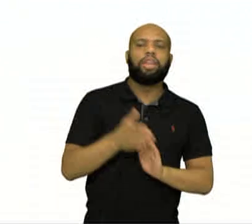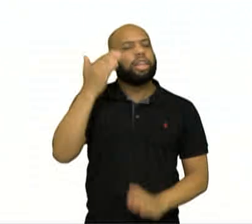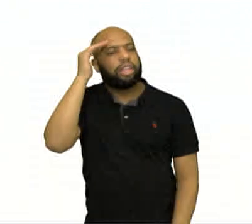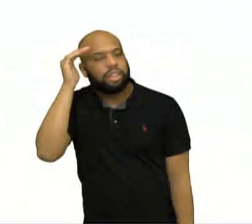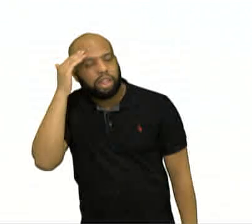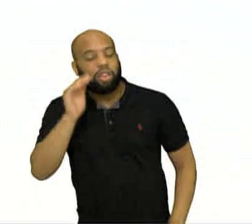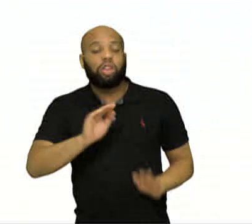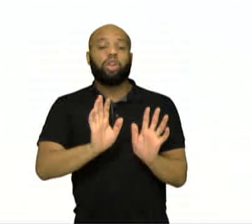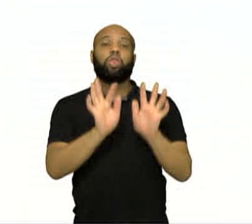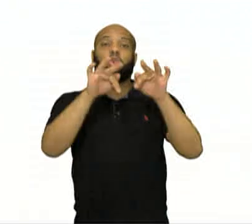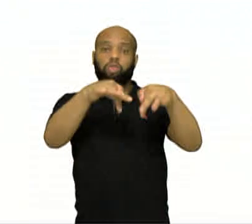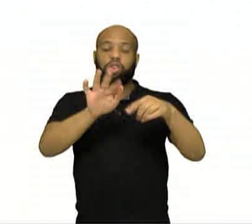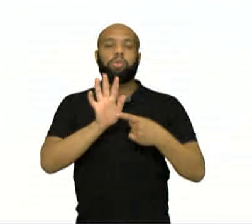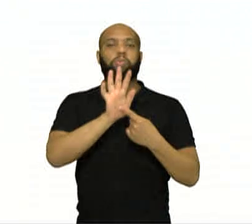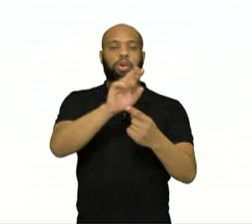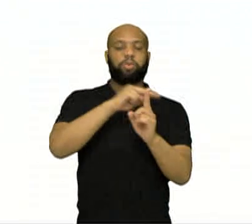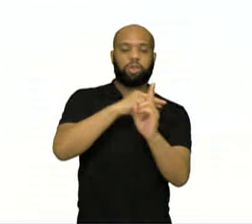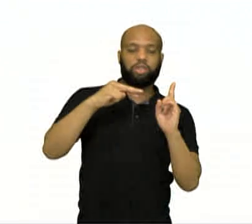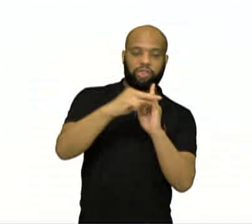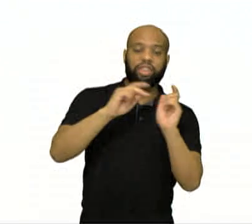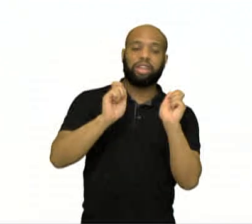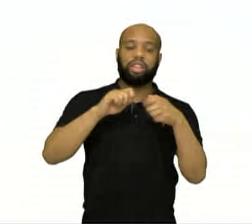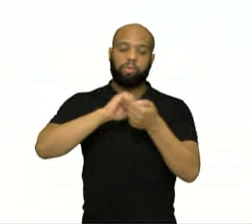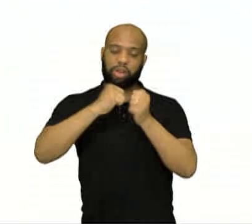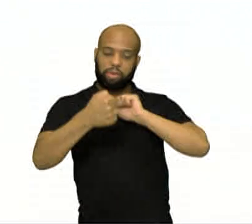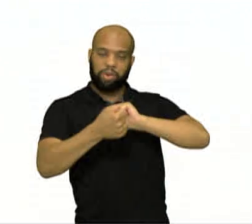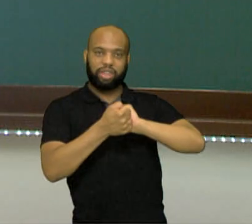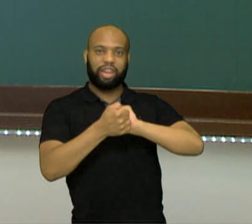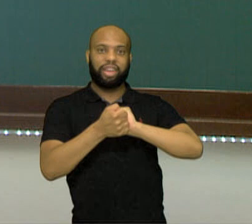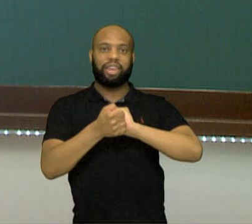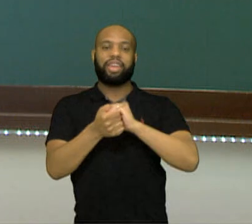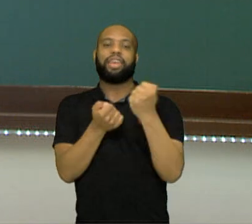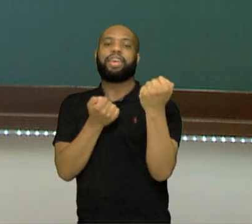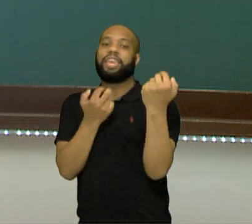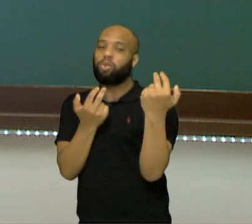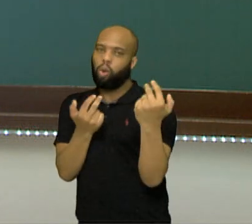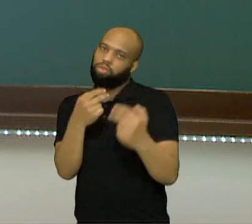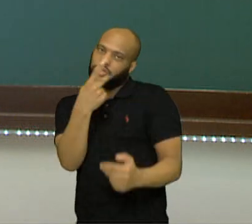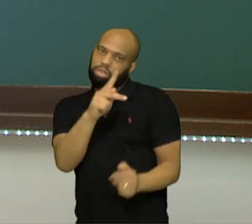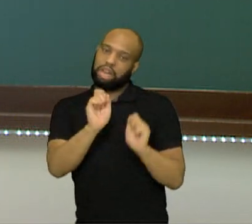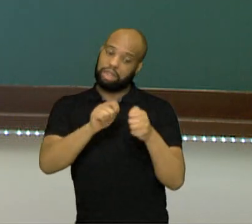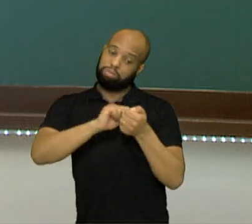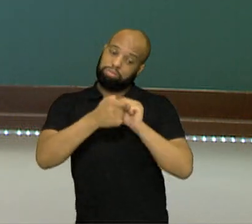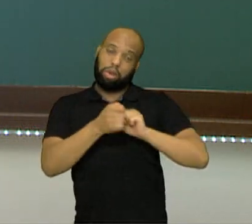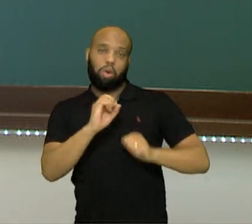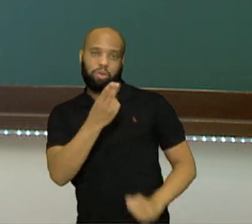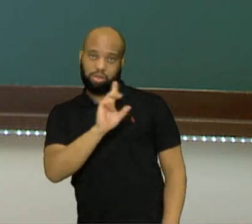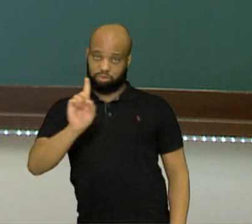vista, que pode ser reajustado às ideias do outro. Então,